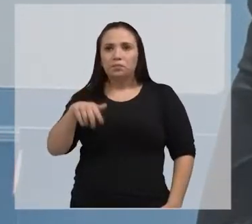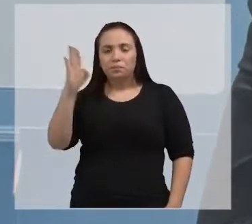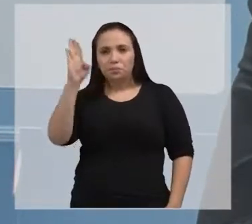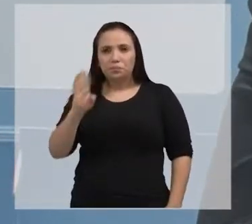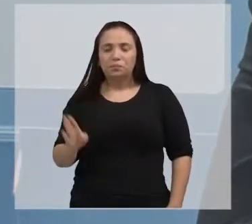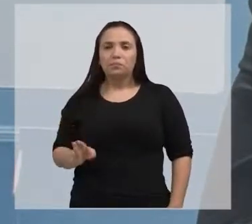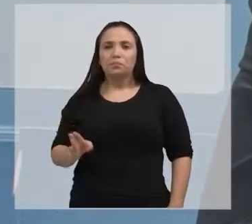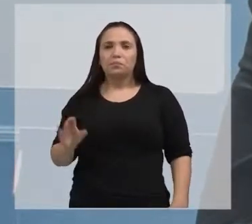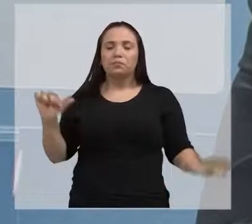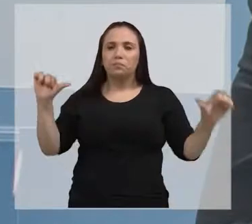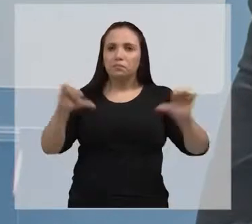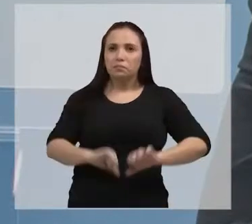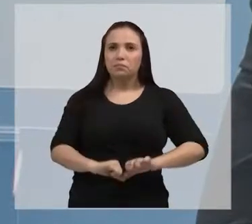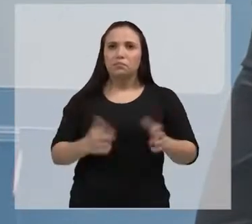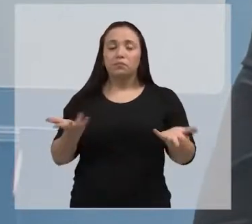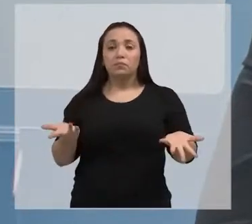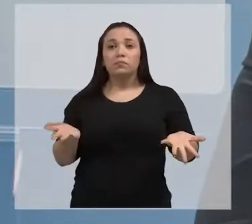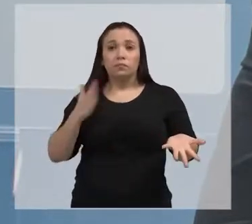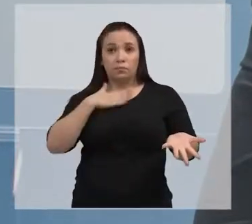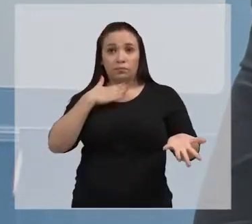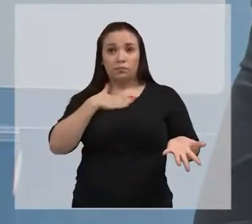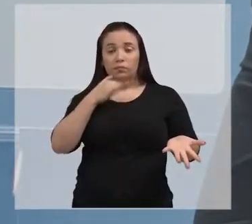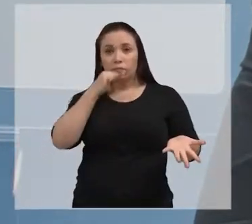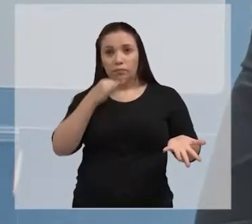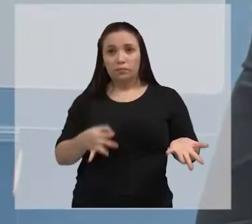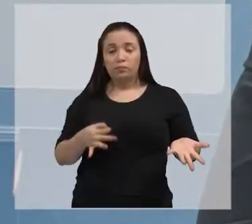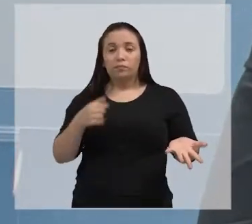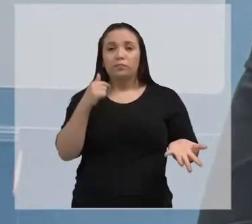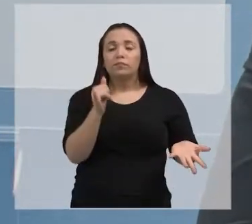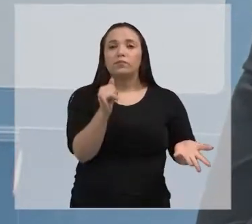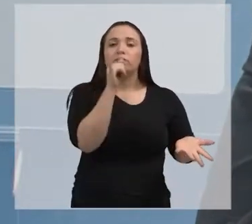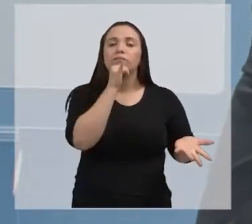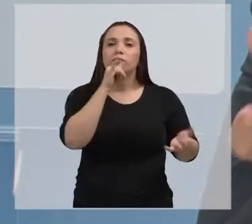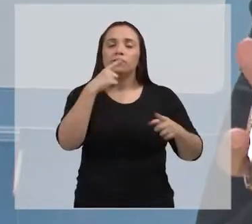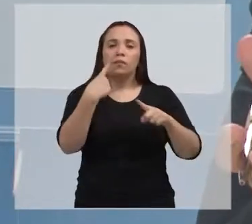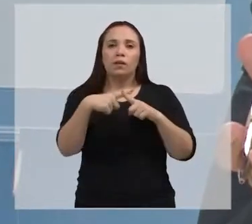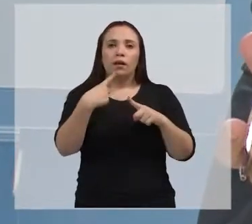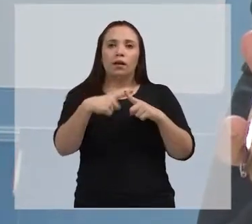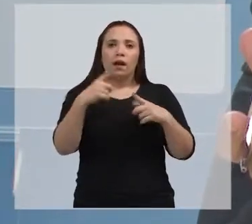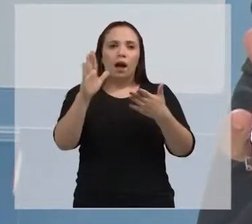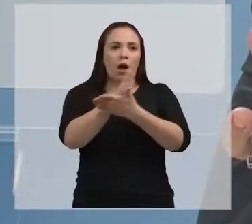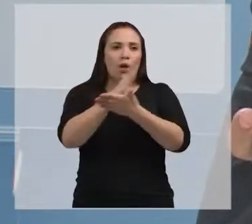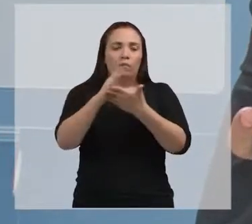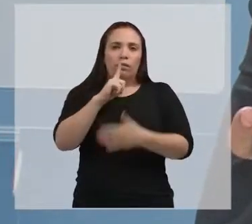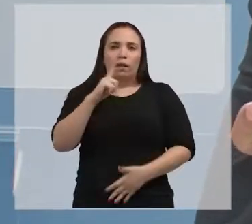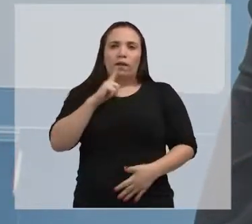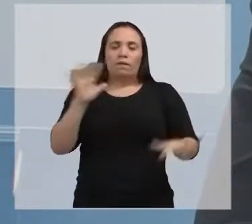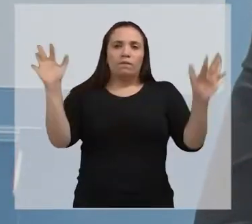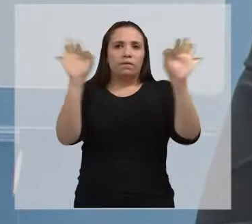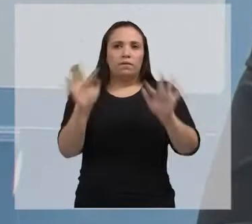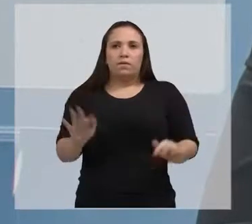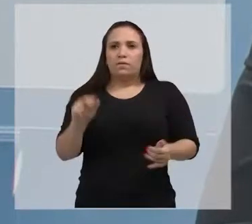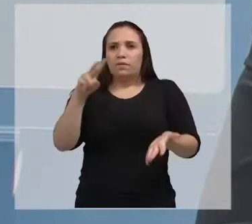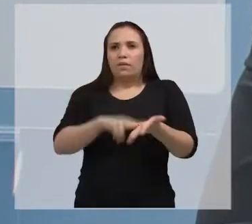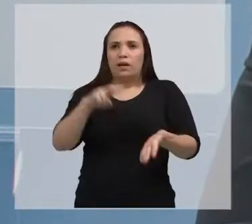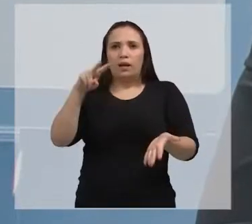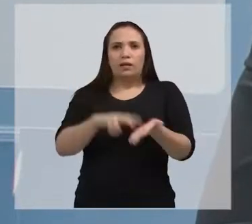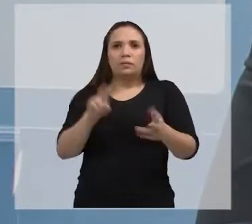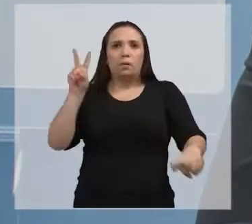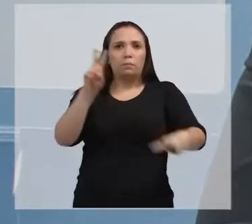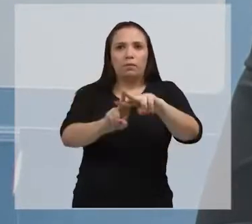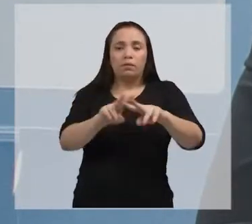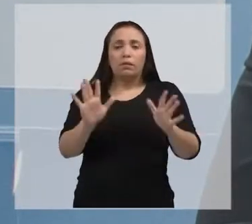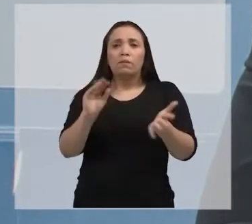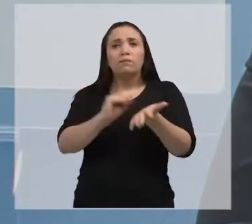se acabava. Eu, pelo menos, lamento profundamente que tem gente que fique feliz com a prisão de alguém. É falta de respeito ao ser